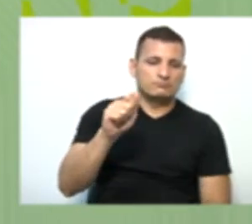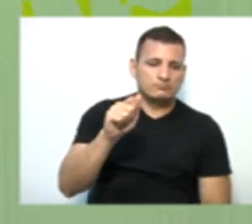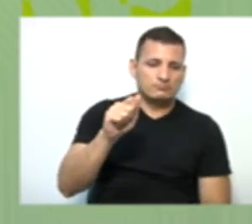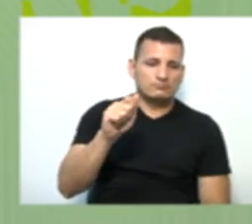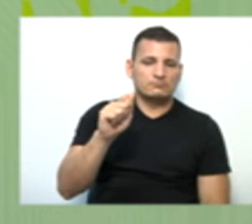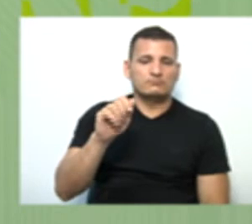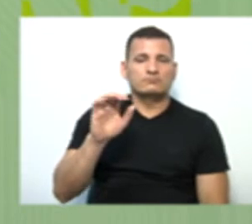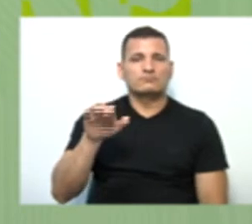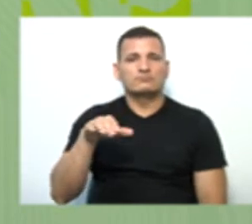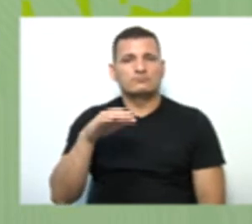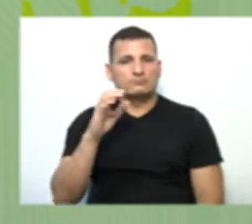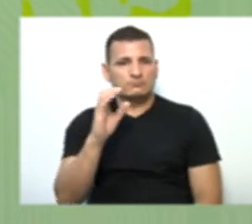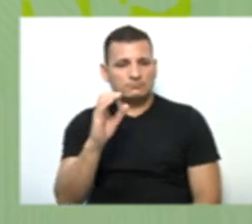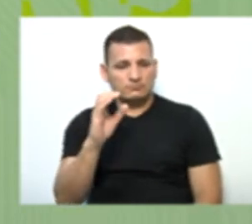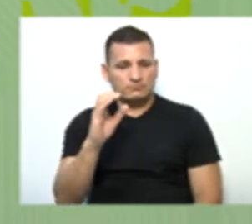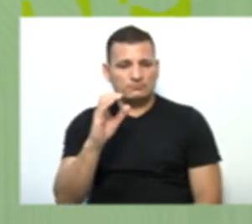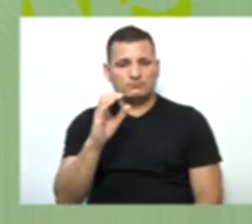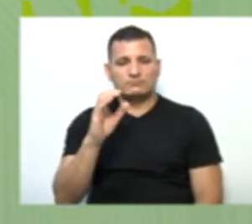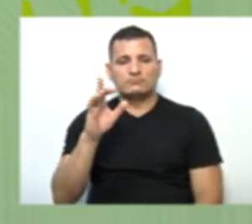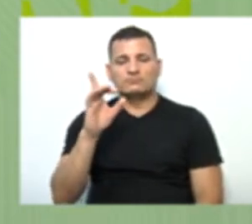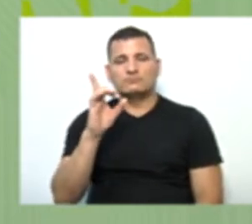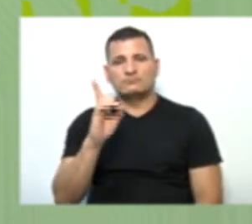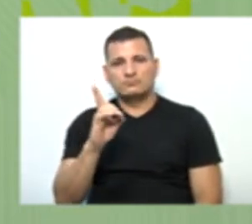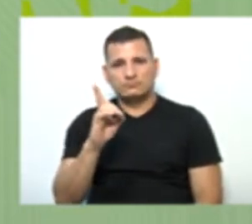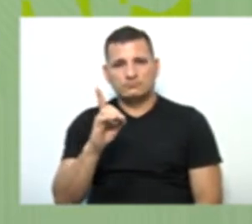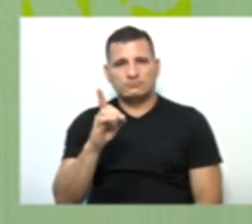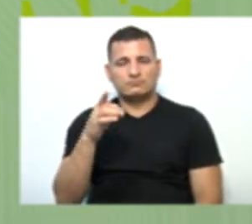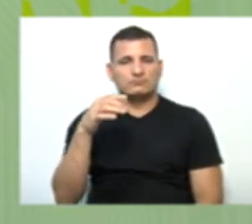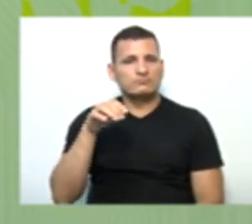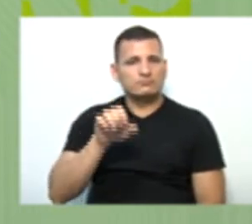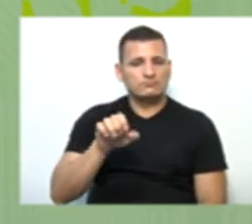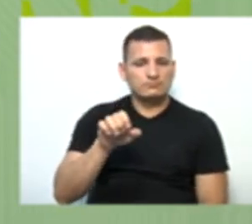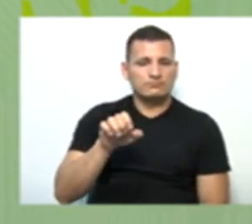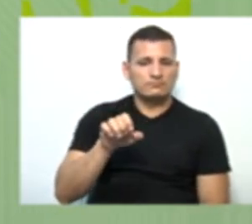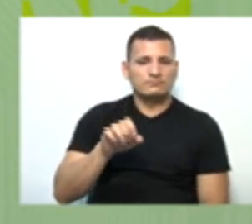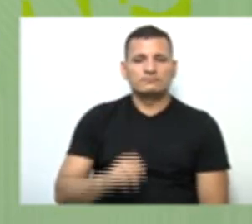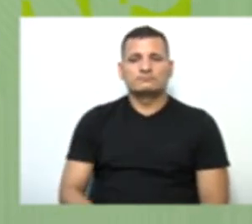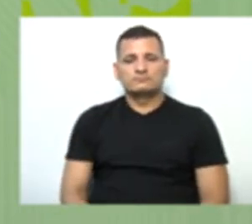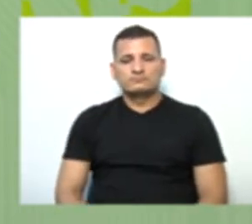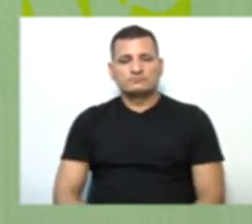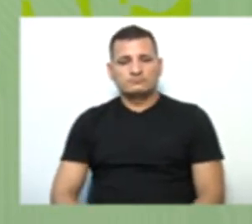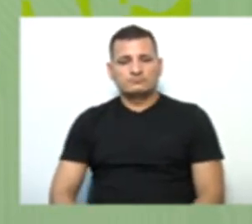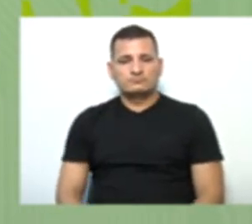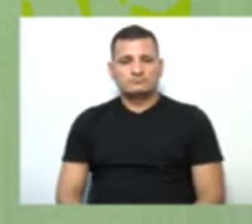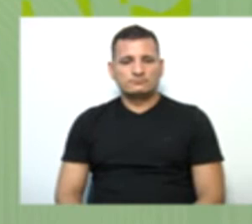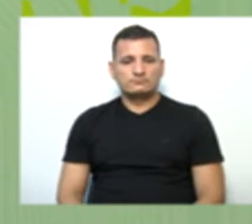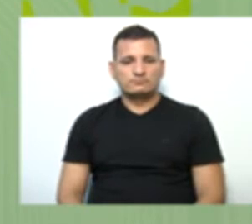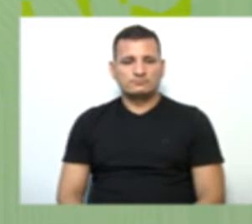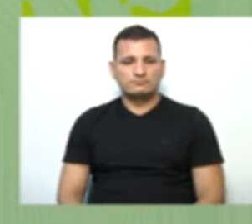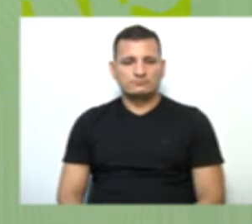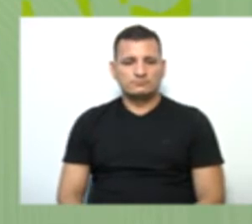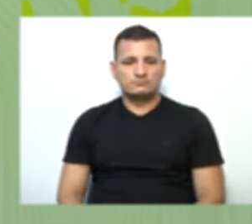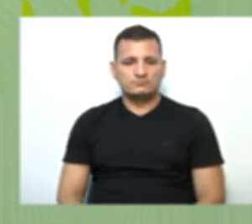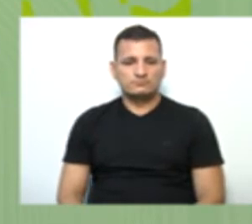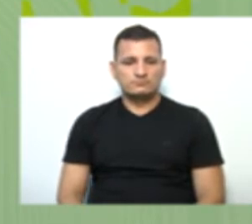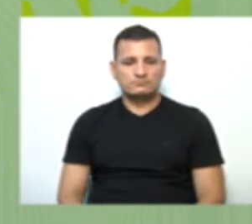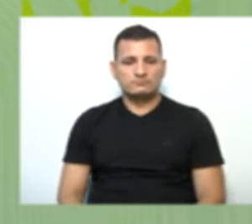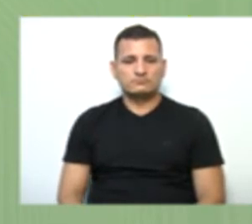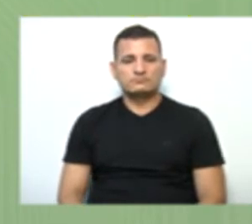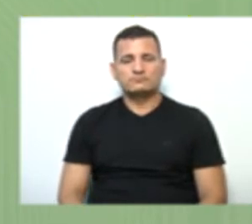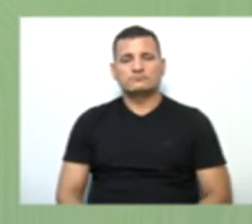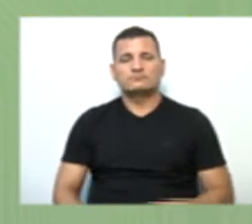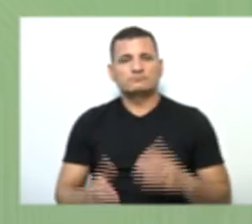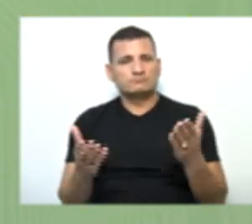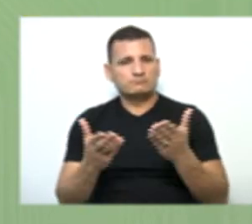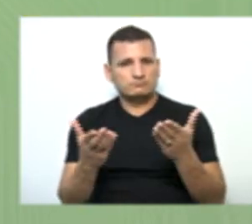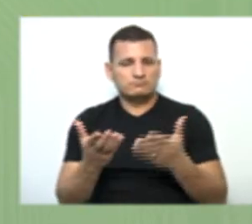letra C, letra D e letra E. Ok, agora vamos para a questão